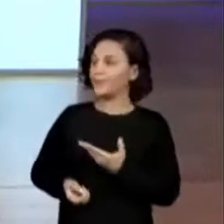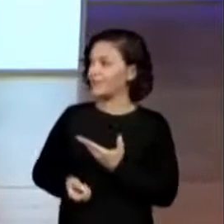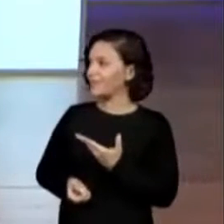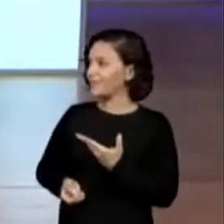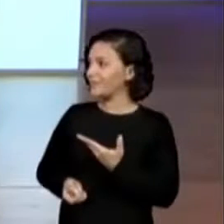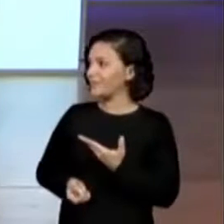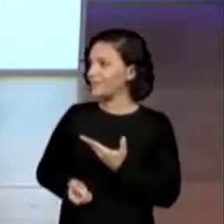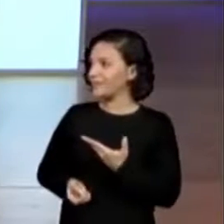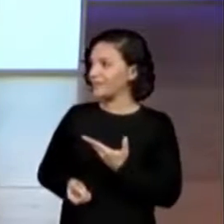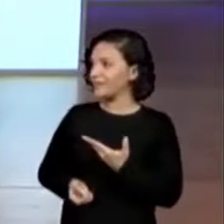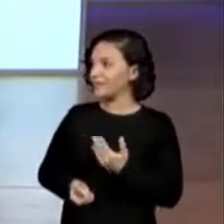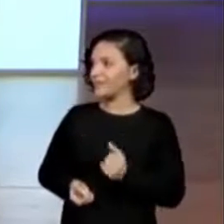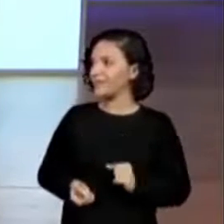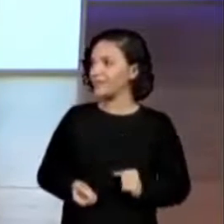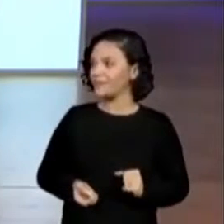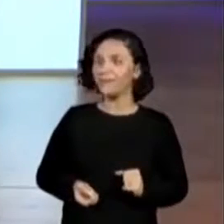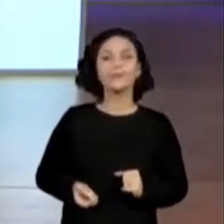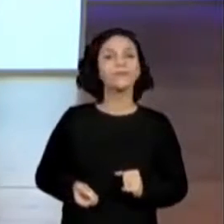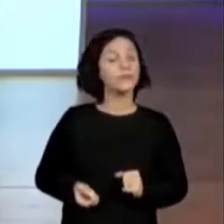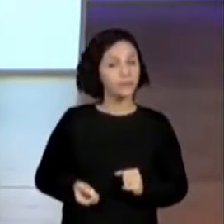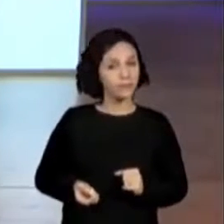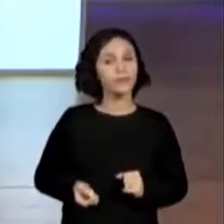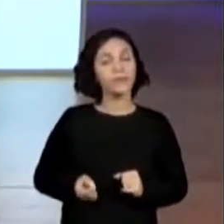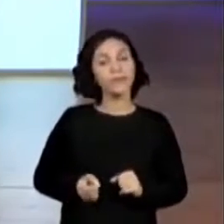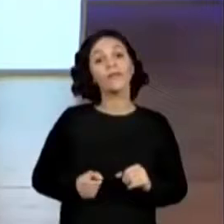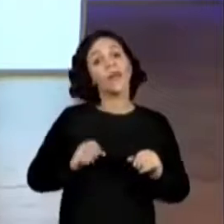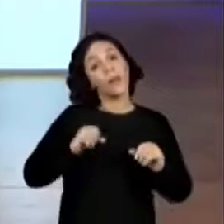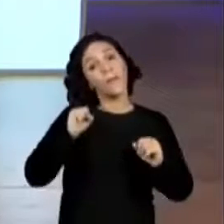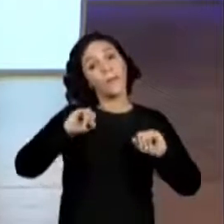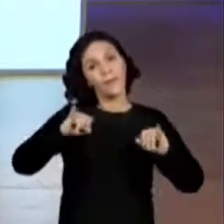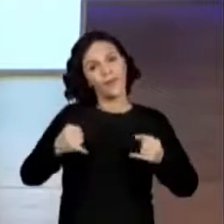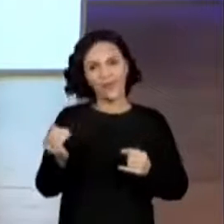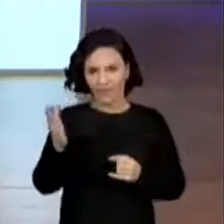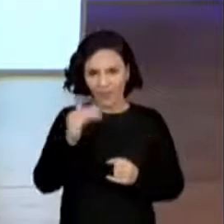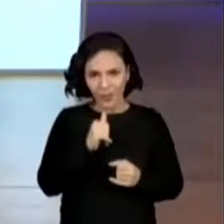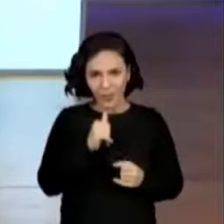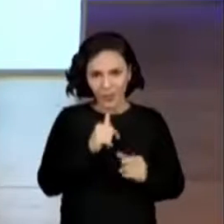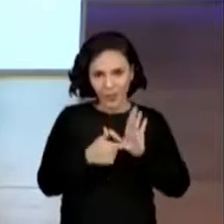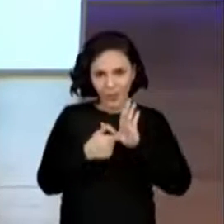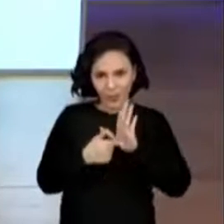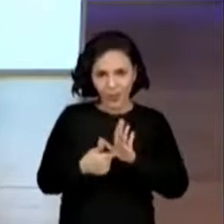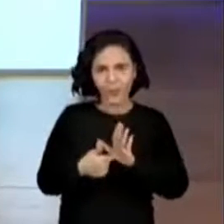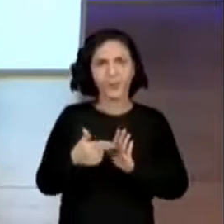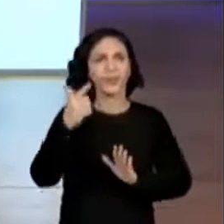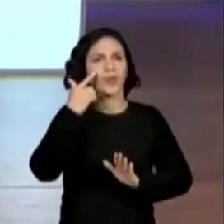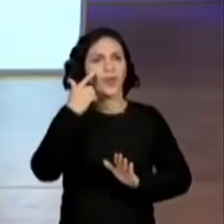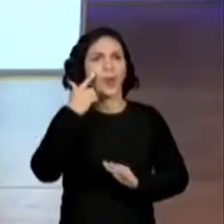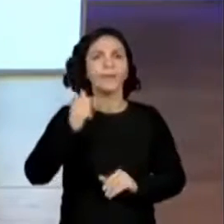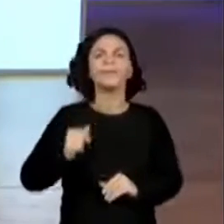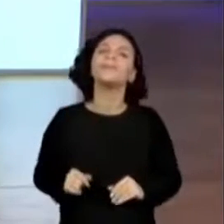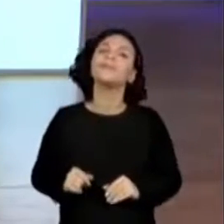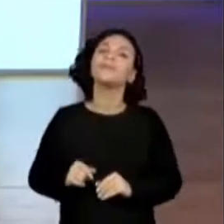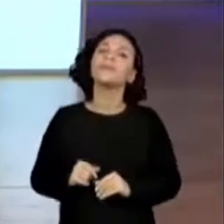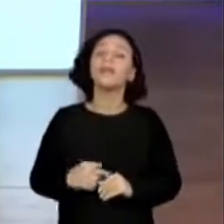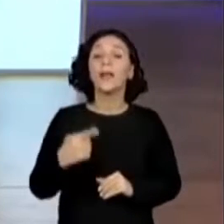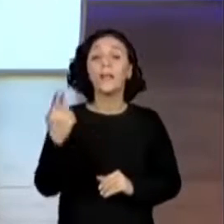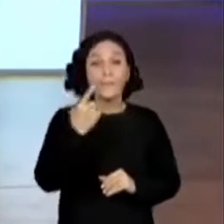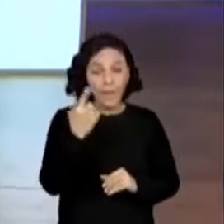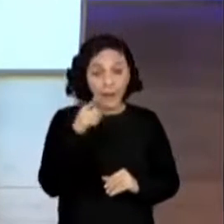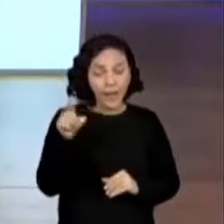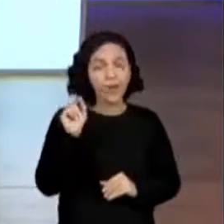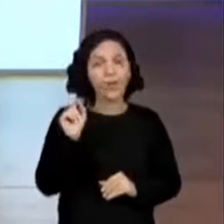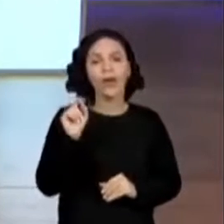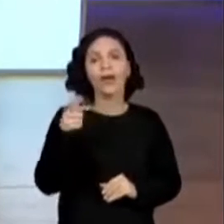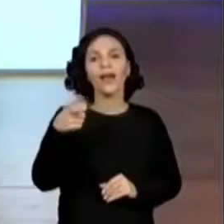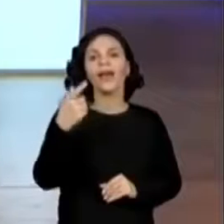A gente já tem aqui um material que a gente vai poder ir representando. Vamos representar? Vamos. Vamos colocar primeiro os